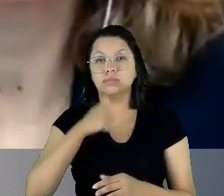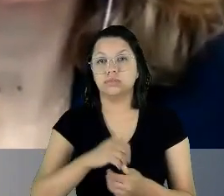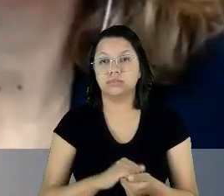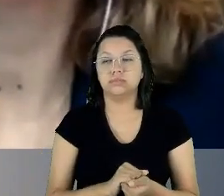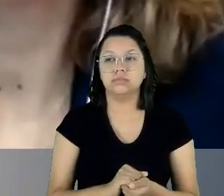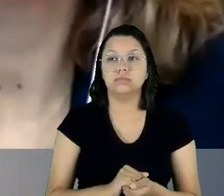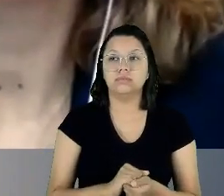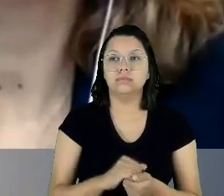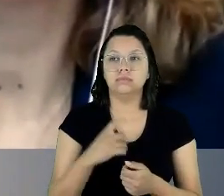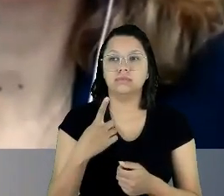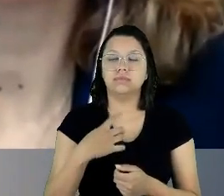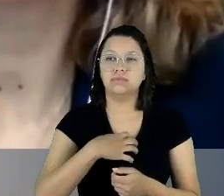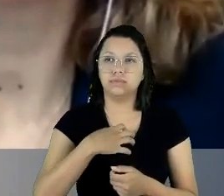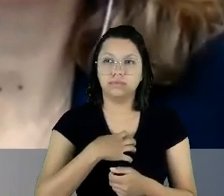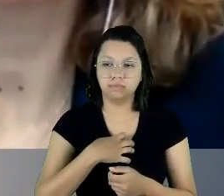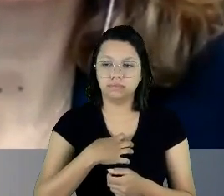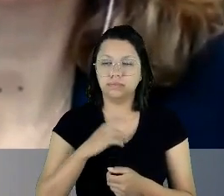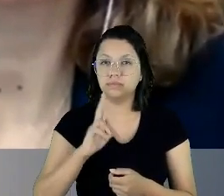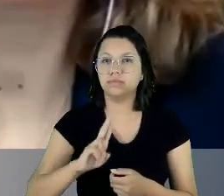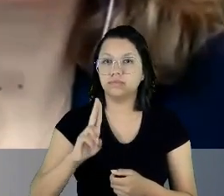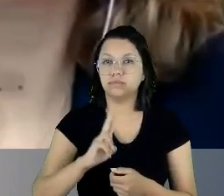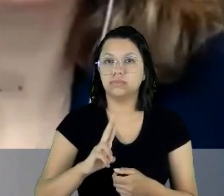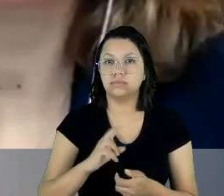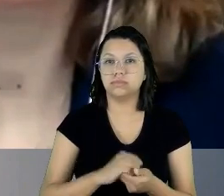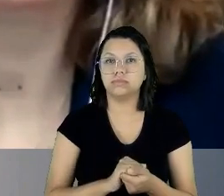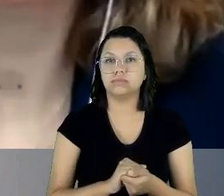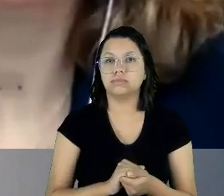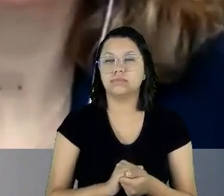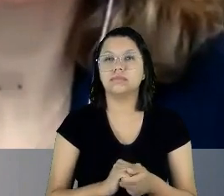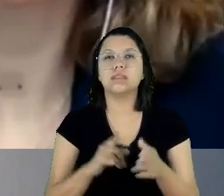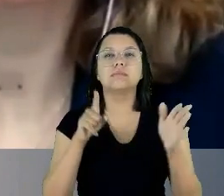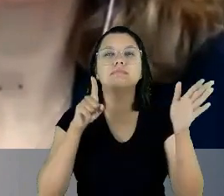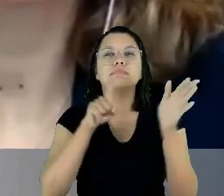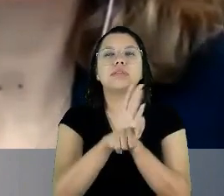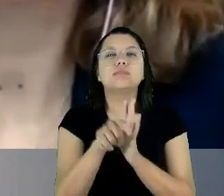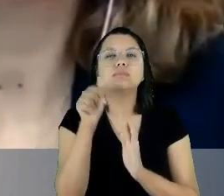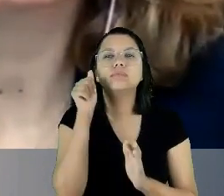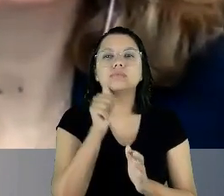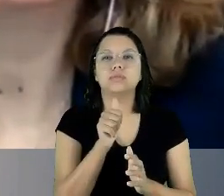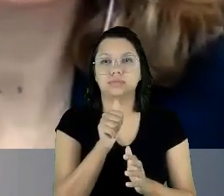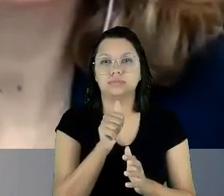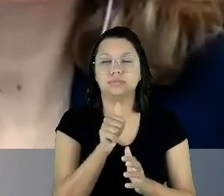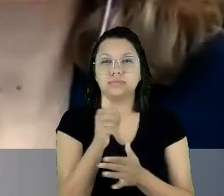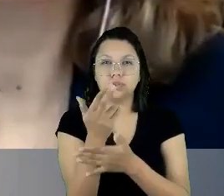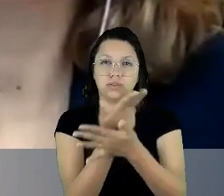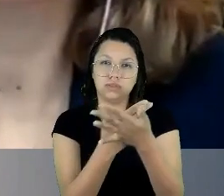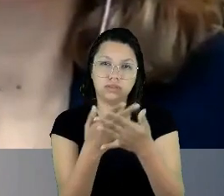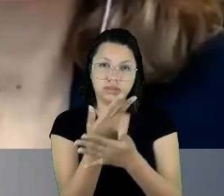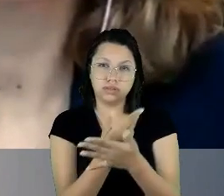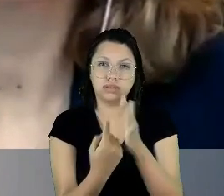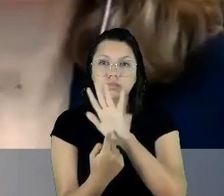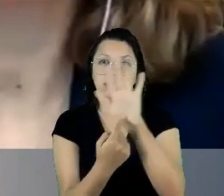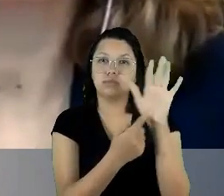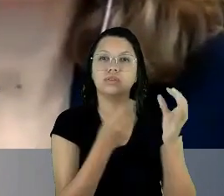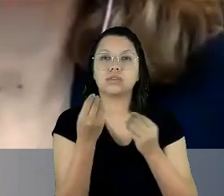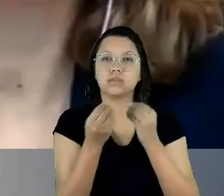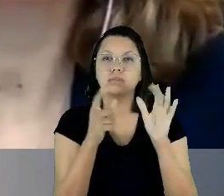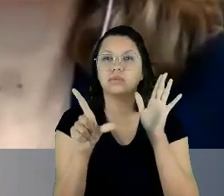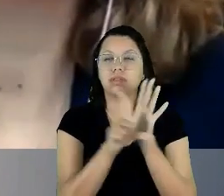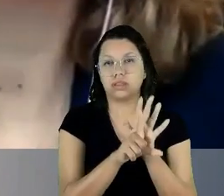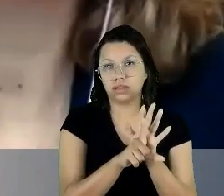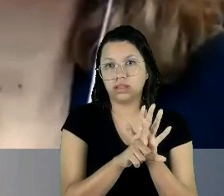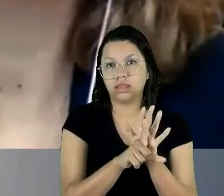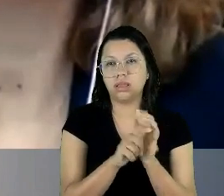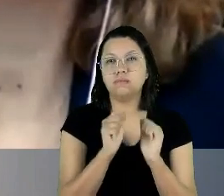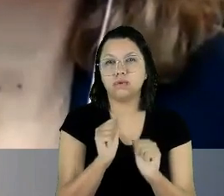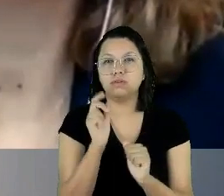mulheres. Um desses métodos é o The Woman Question, a pergunta mulher, que é desenhado para expor como uma lei